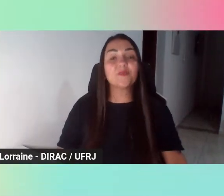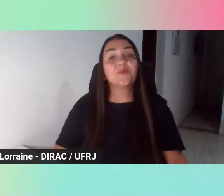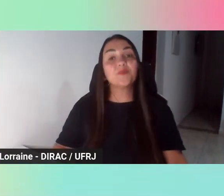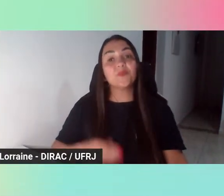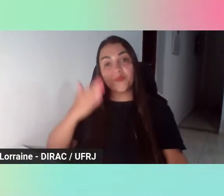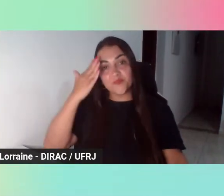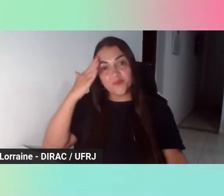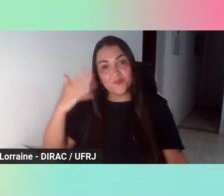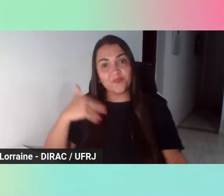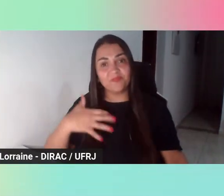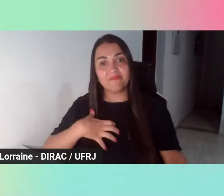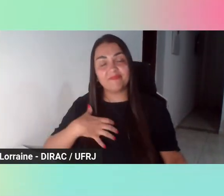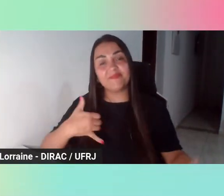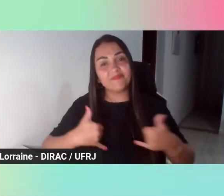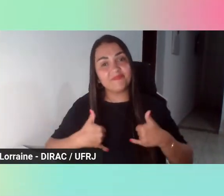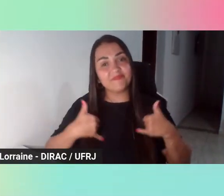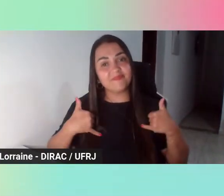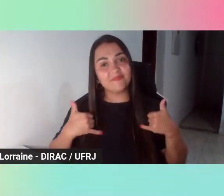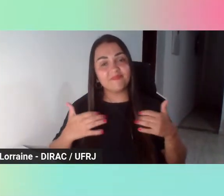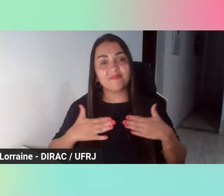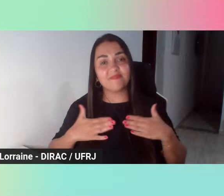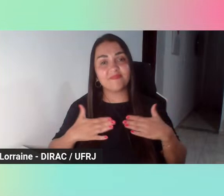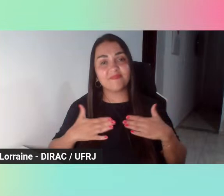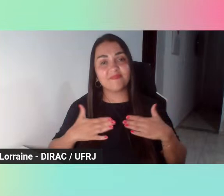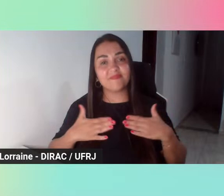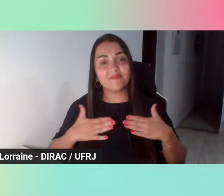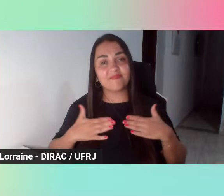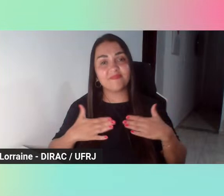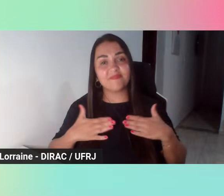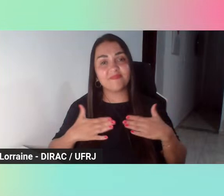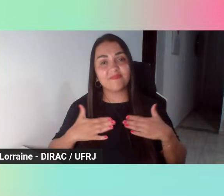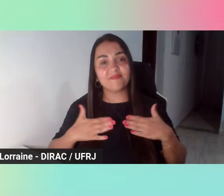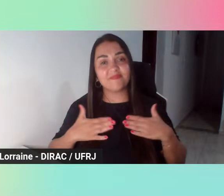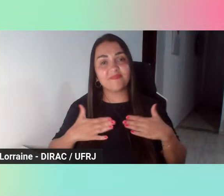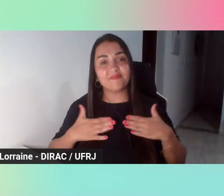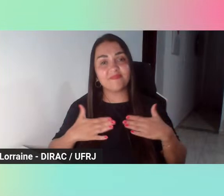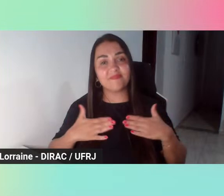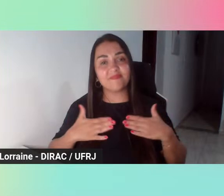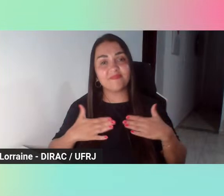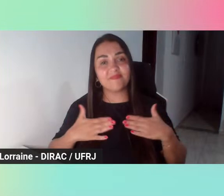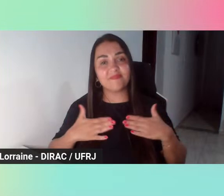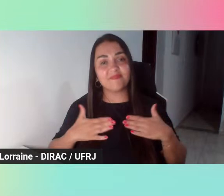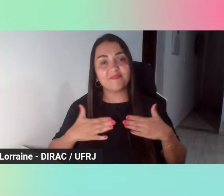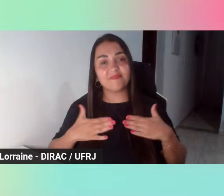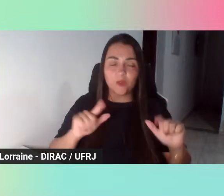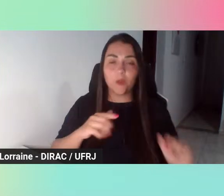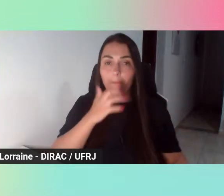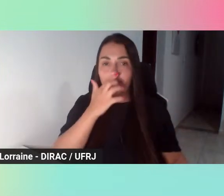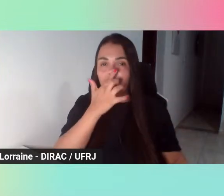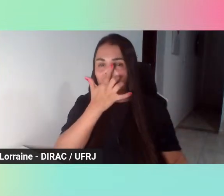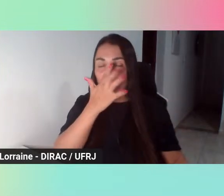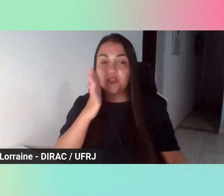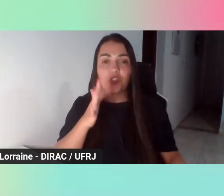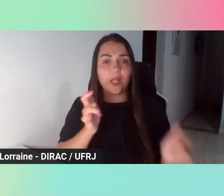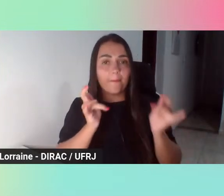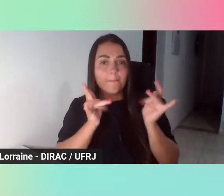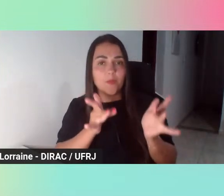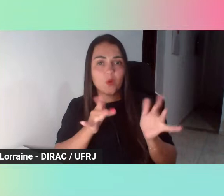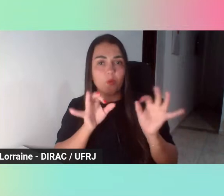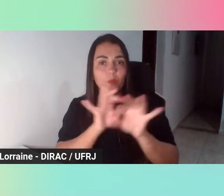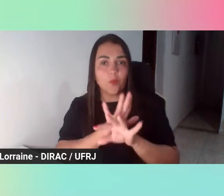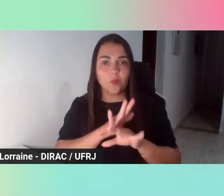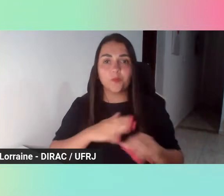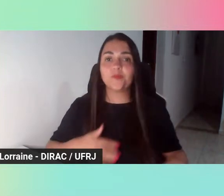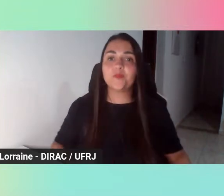meu. Vou pedir ao Hugo para puxar meus slides para a tela. Eu já estou com a tela compartilhada aqui direitinho.